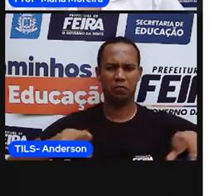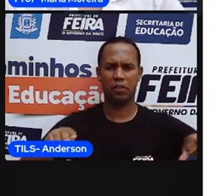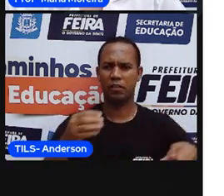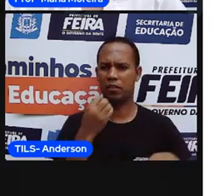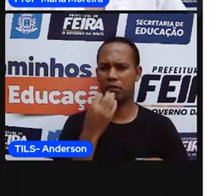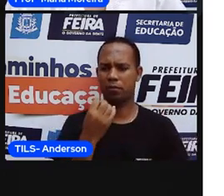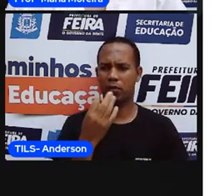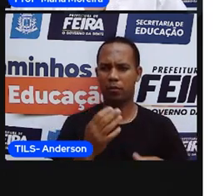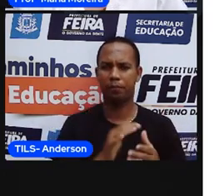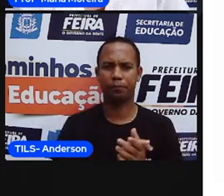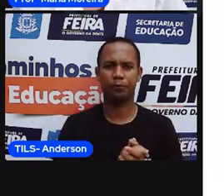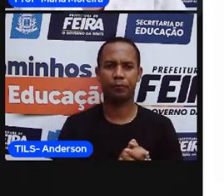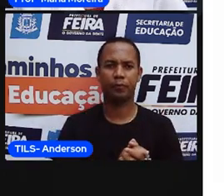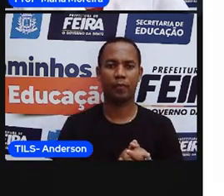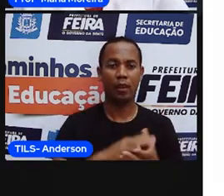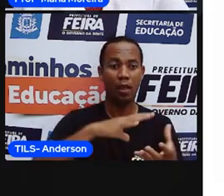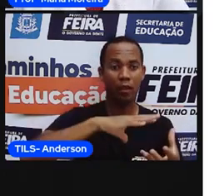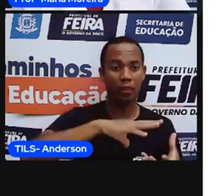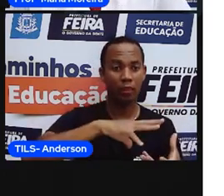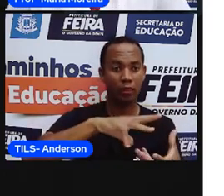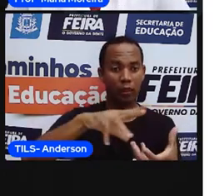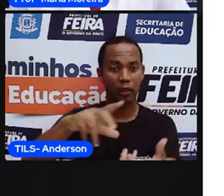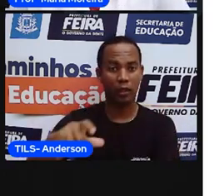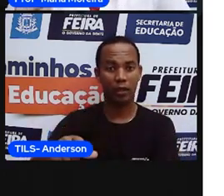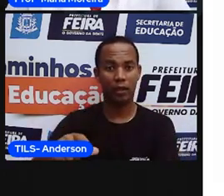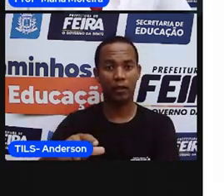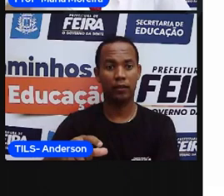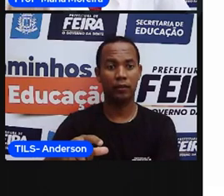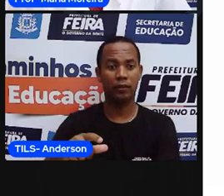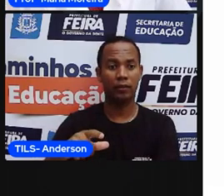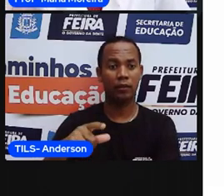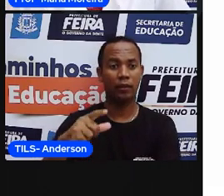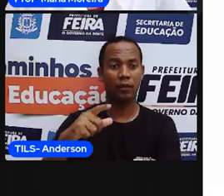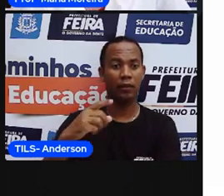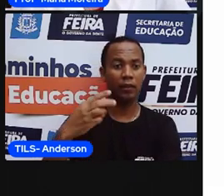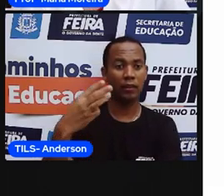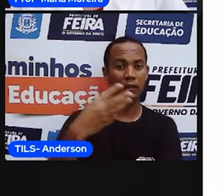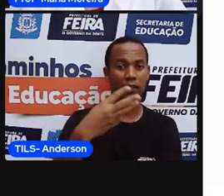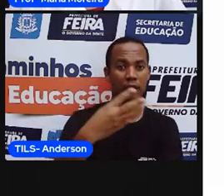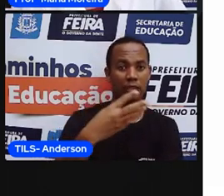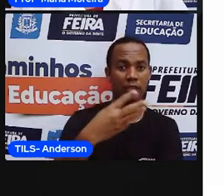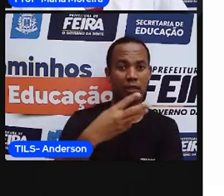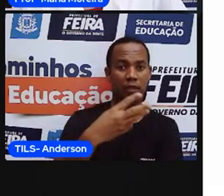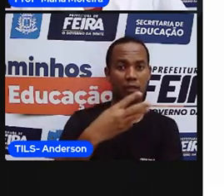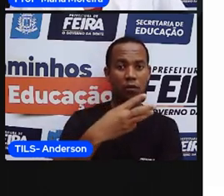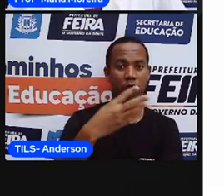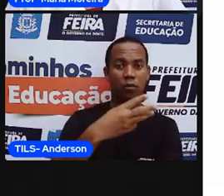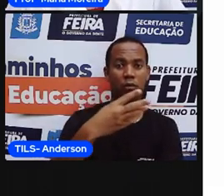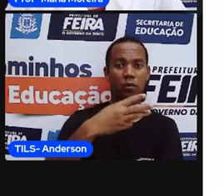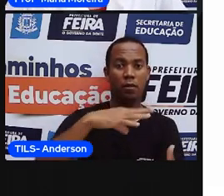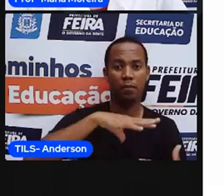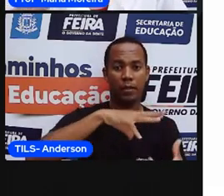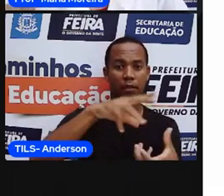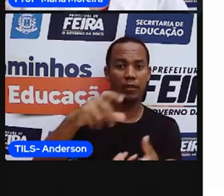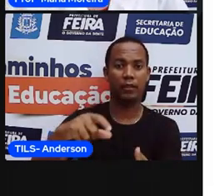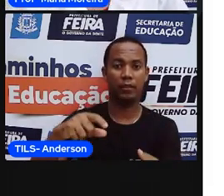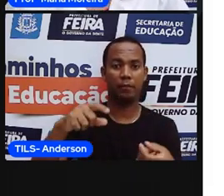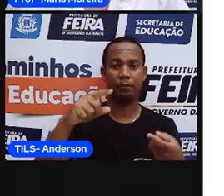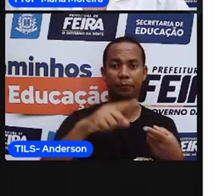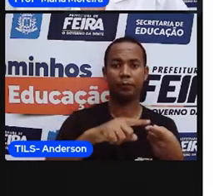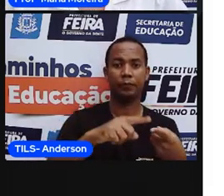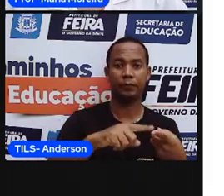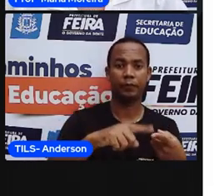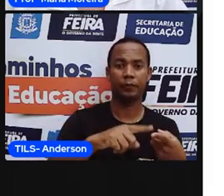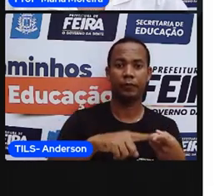interessante, né? Bom, a Terra é o terceiro planeta a partir do Sol, tá? Então, o Sol está lá, você vai contando,